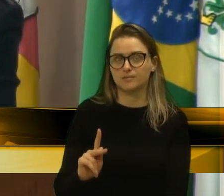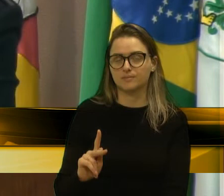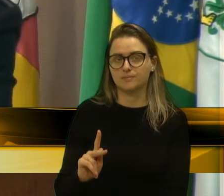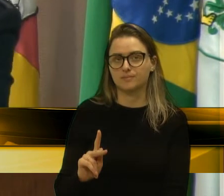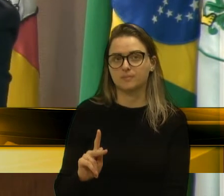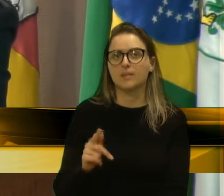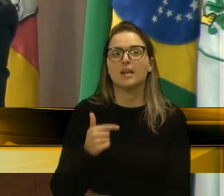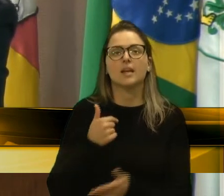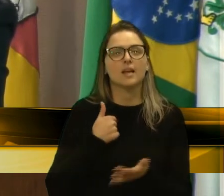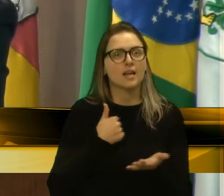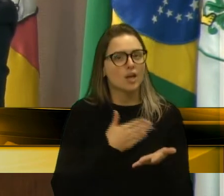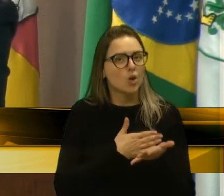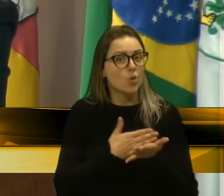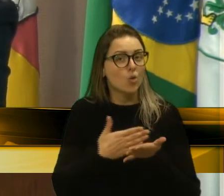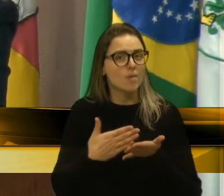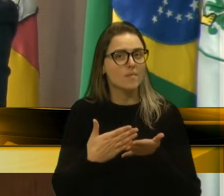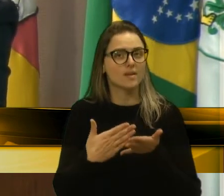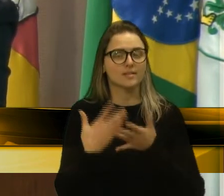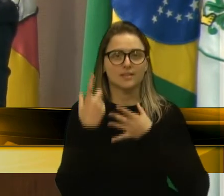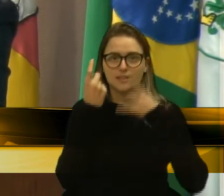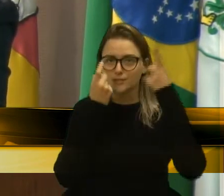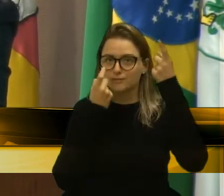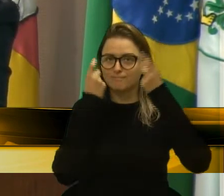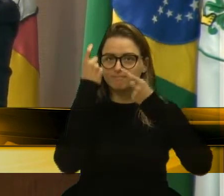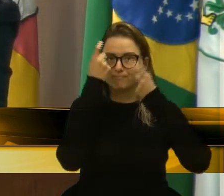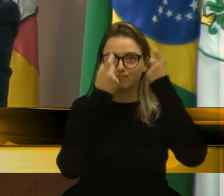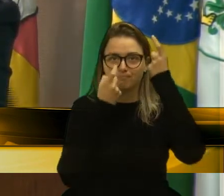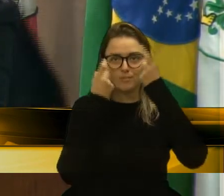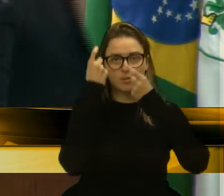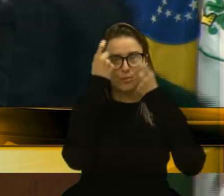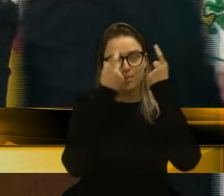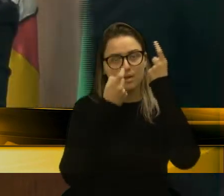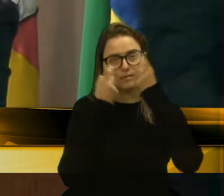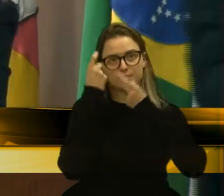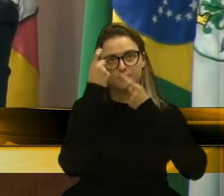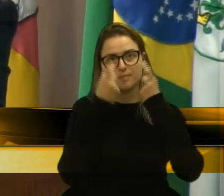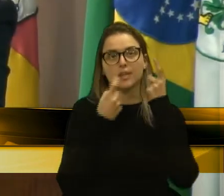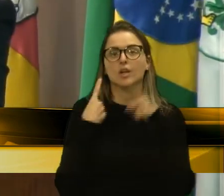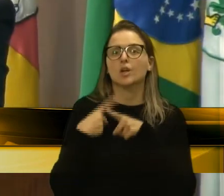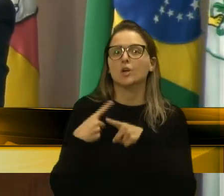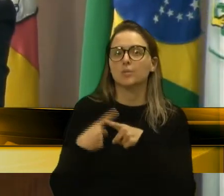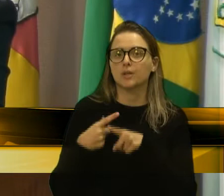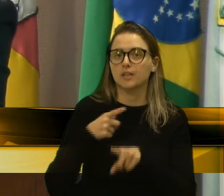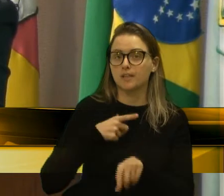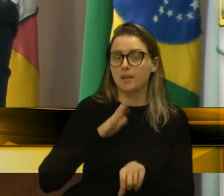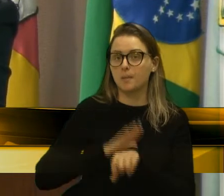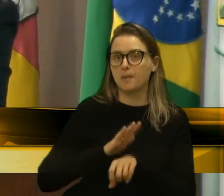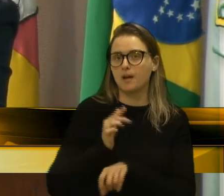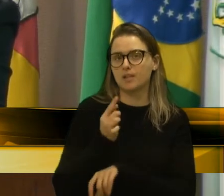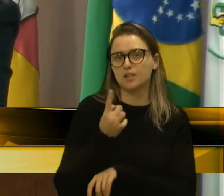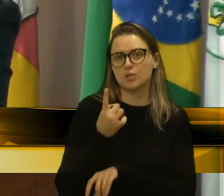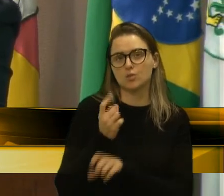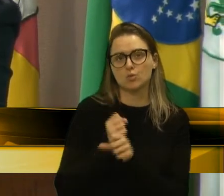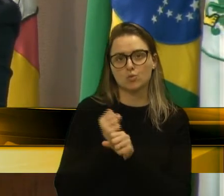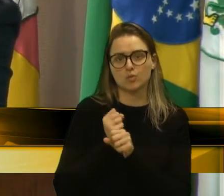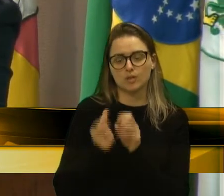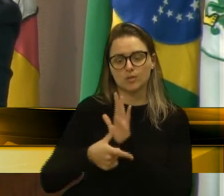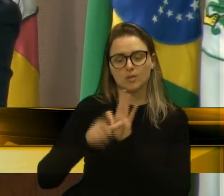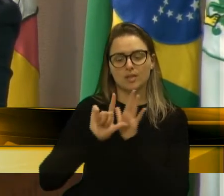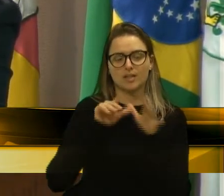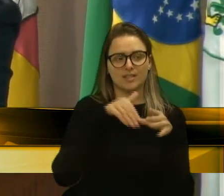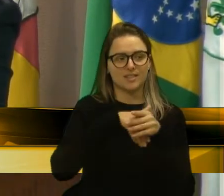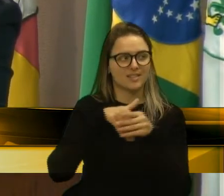eu estou começando a me preocupar, porque temos um pouquinho mais de um ano antes das eleições,